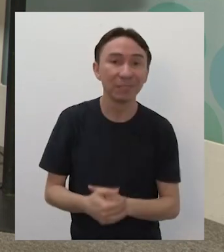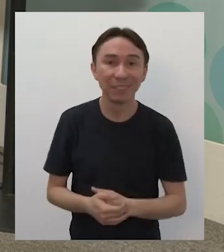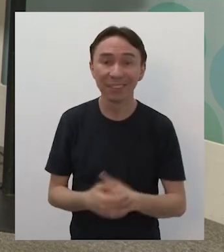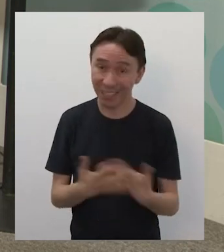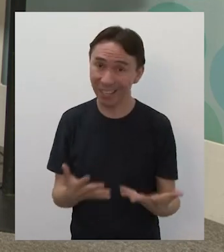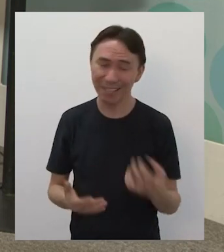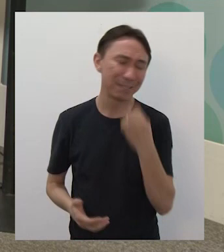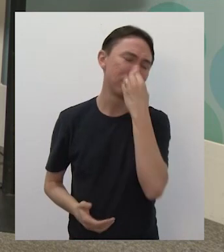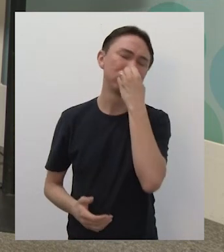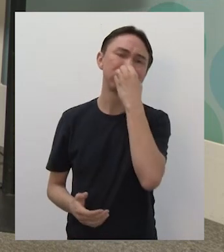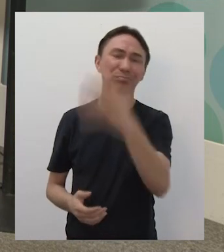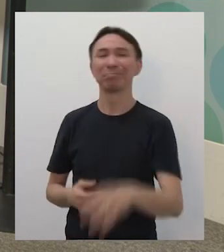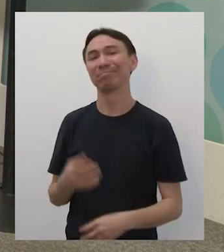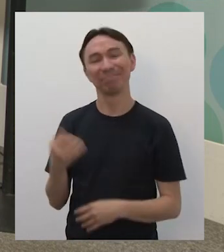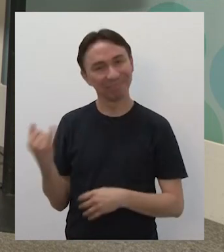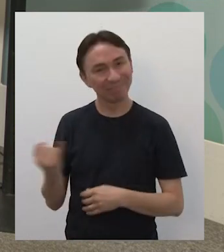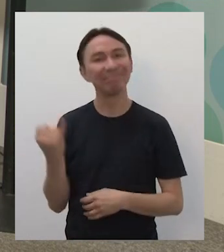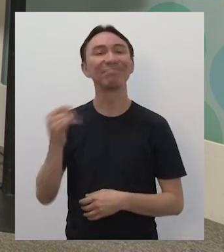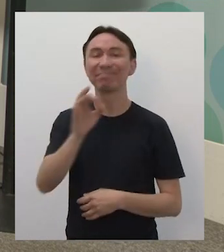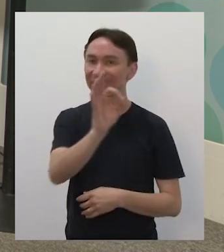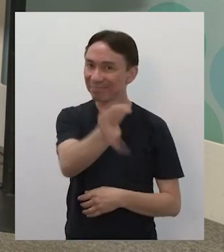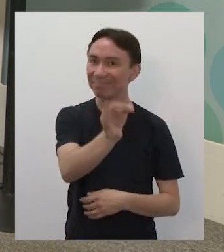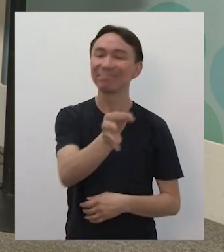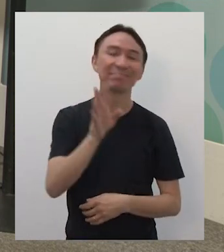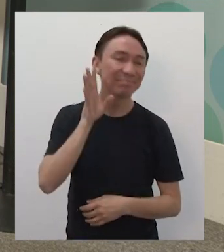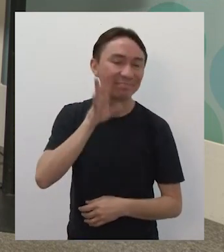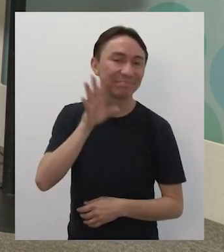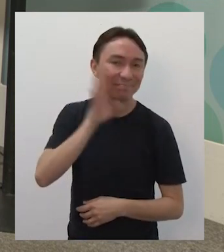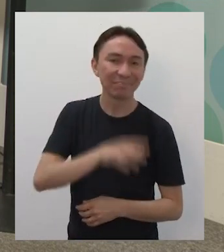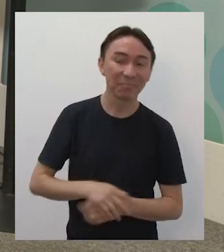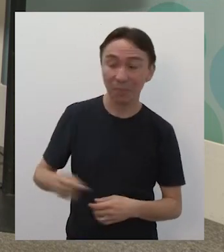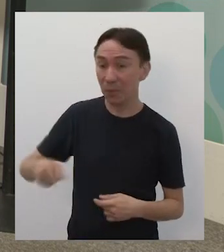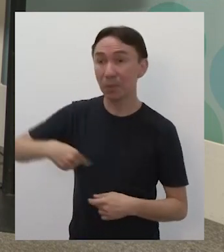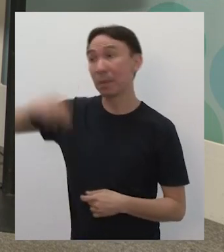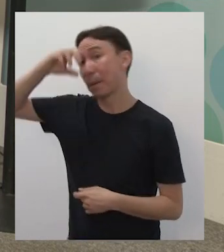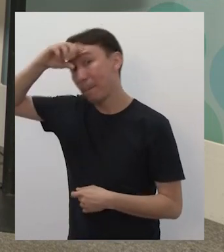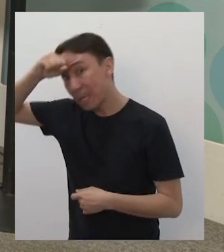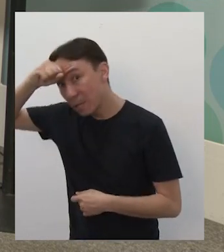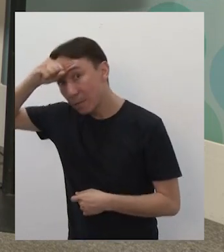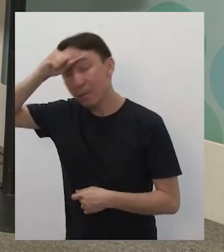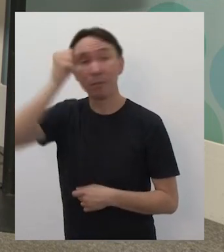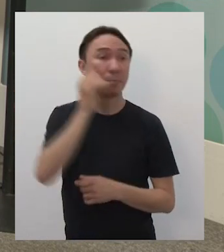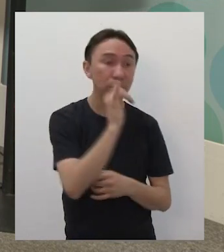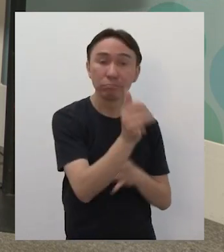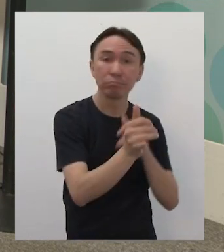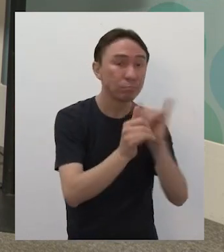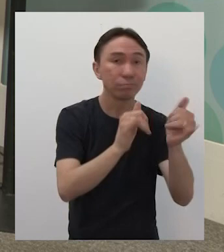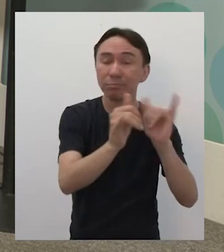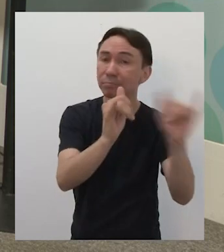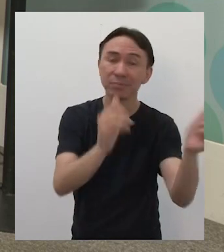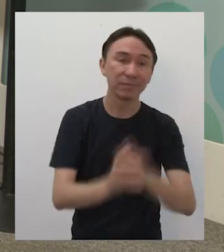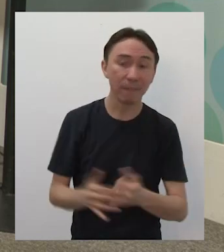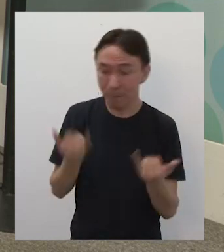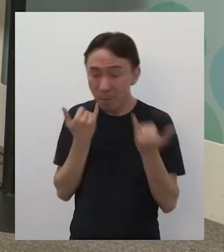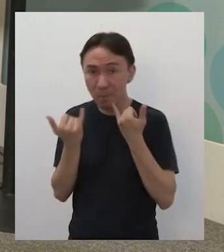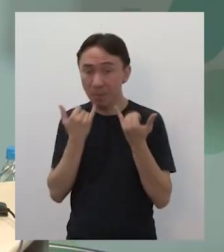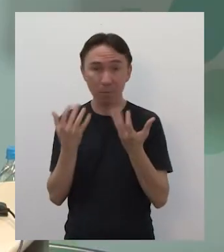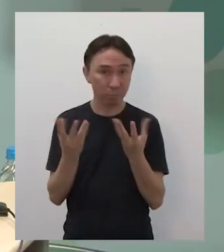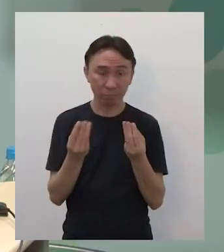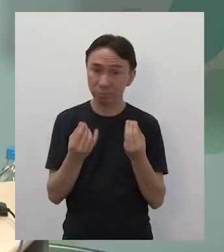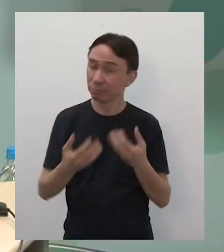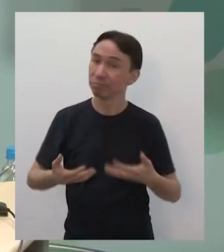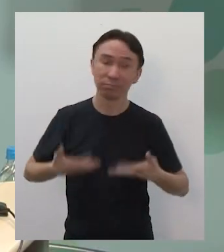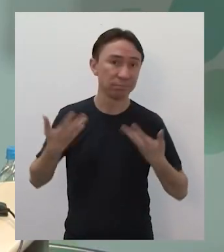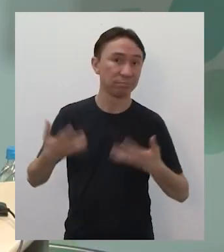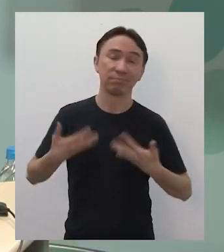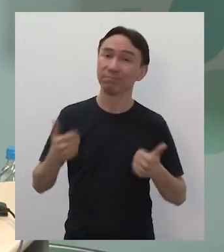muito, muito bacana e é assim mesmo, né? Que eu acho que a gente aprende, compartilha, e quanto mais gente tem informação também, mais bacana. Então,